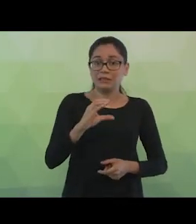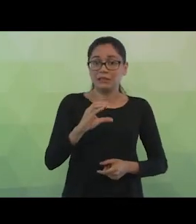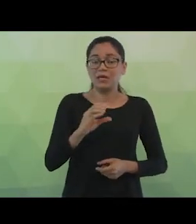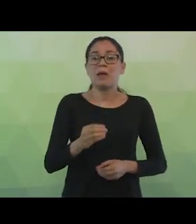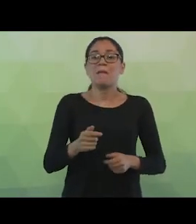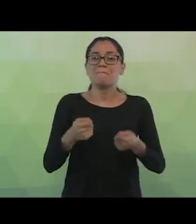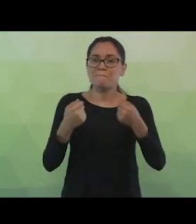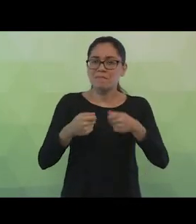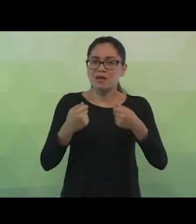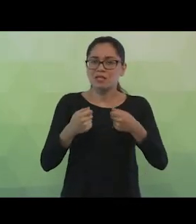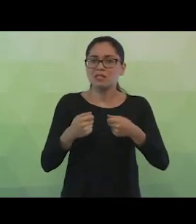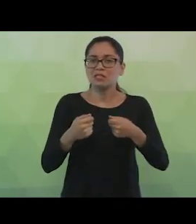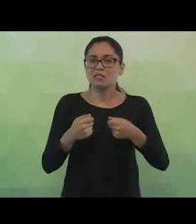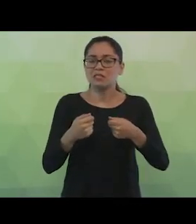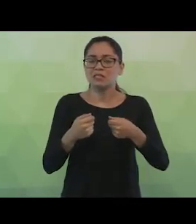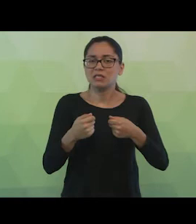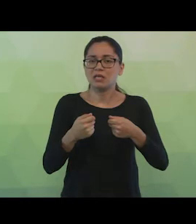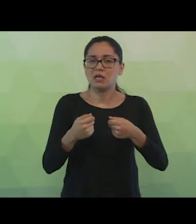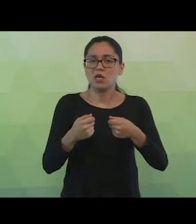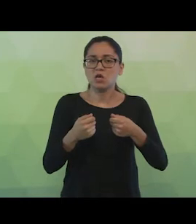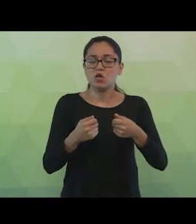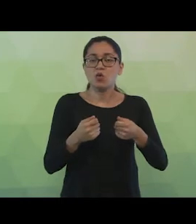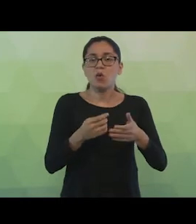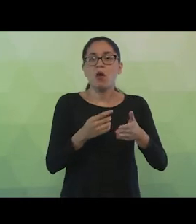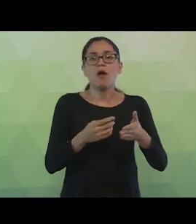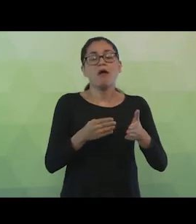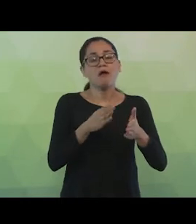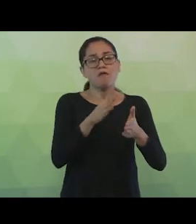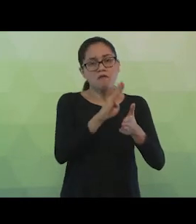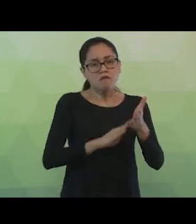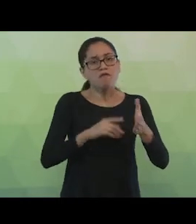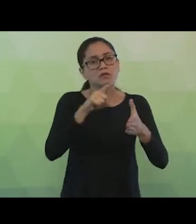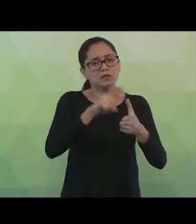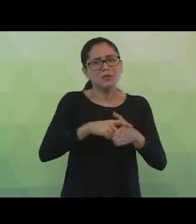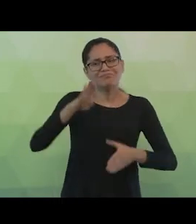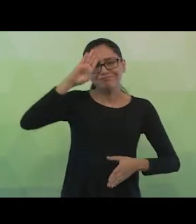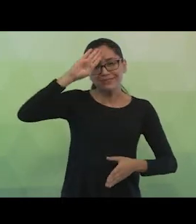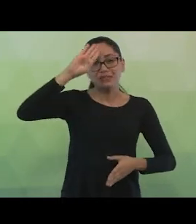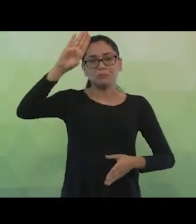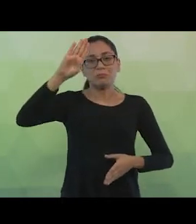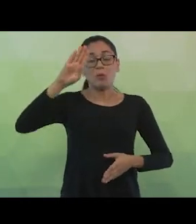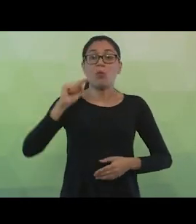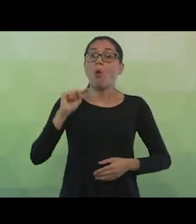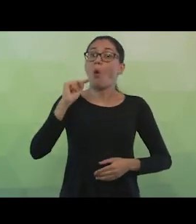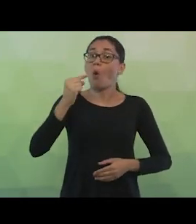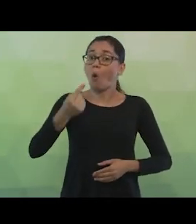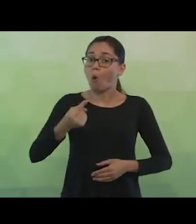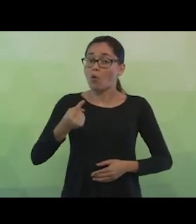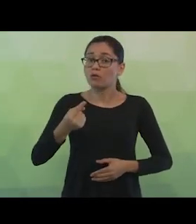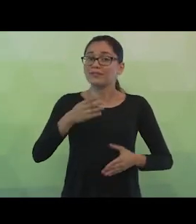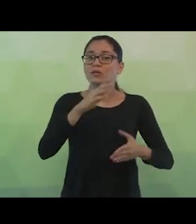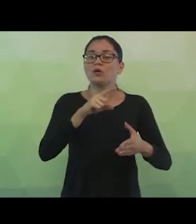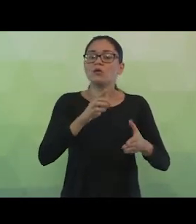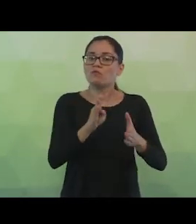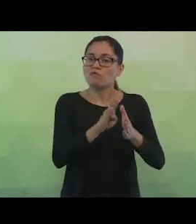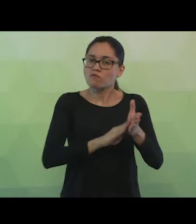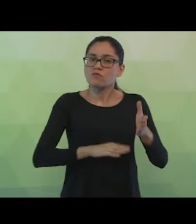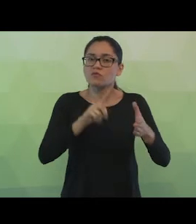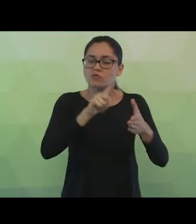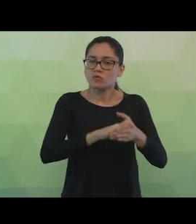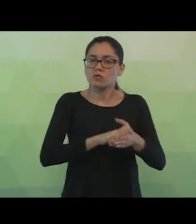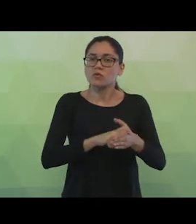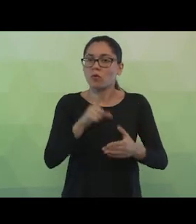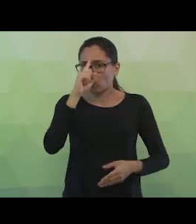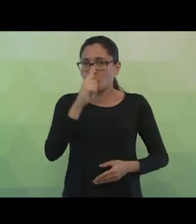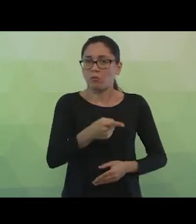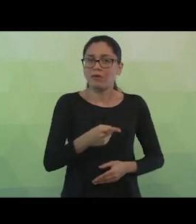função principal, pois é a partir dela que outras funções e comandos serão